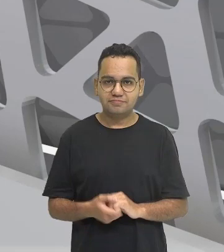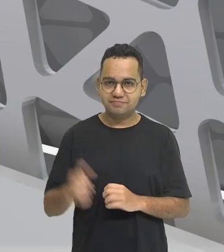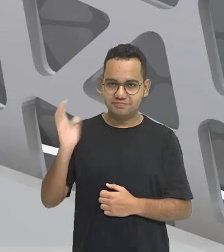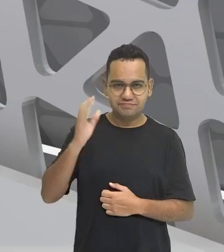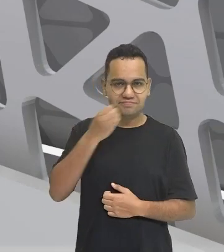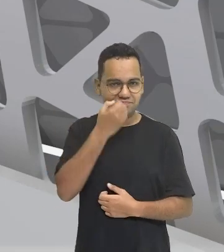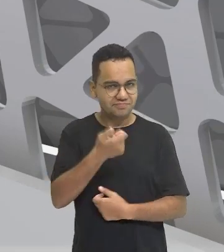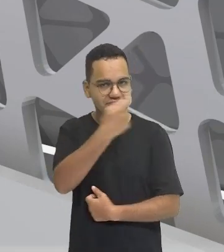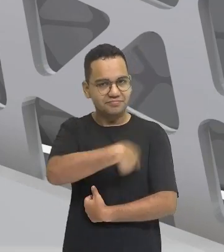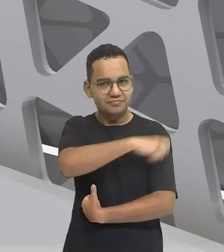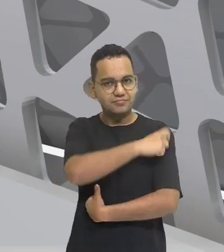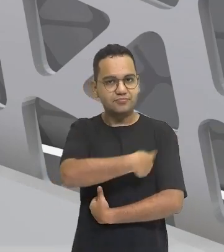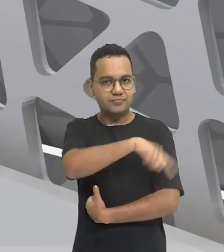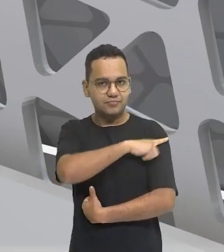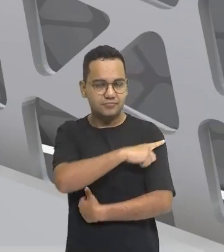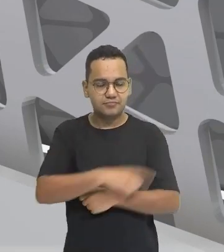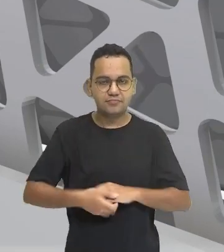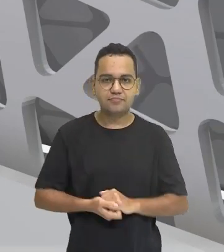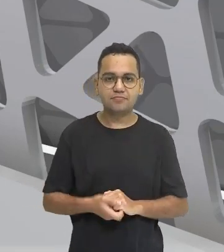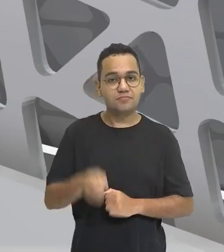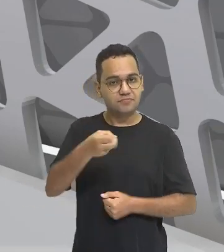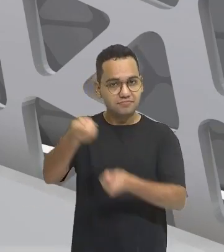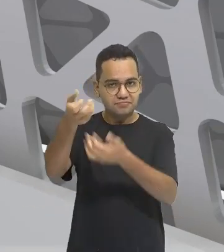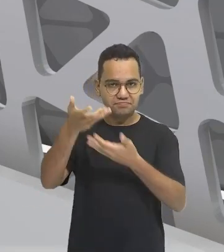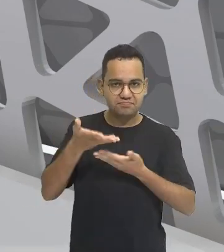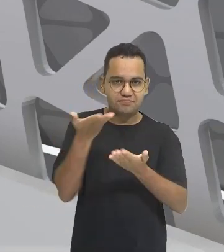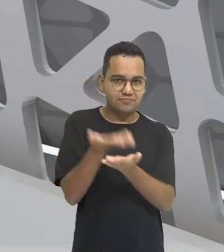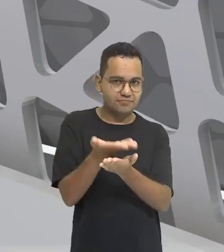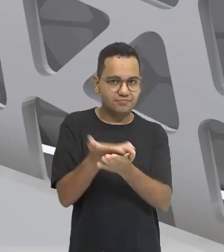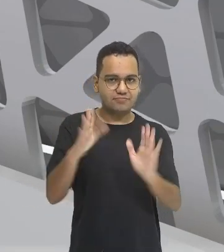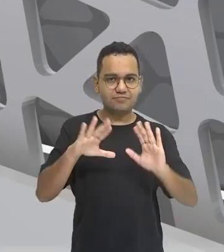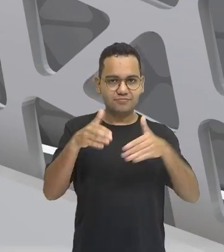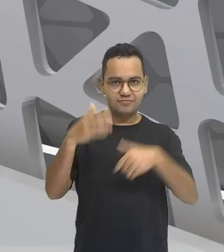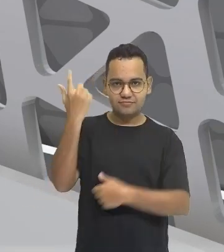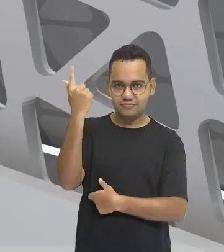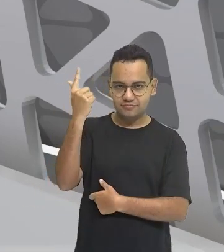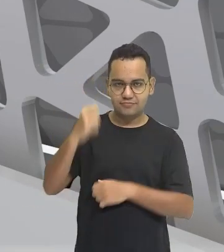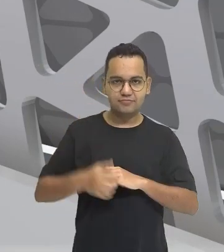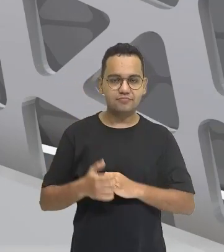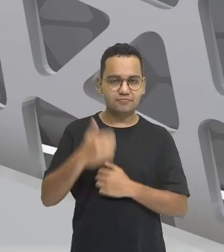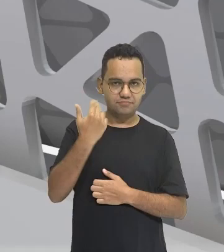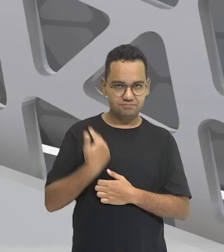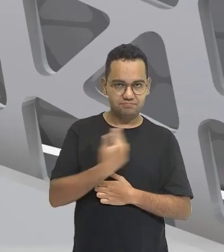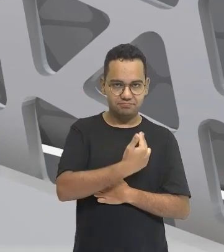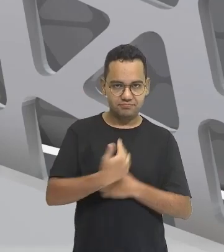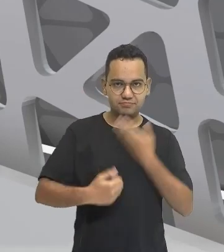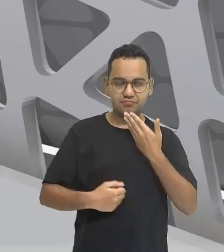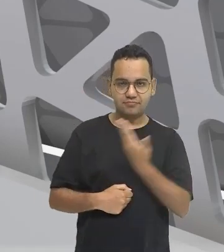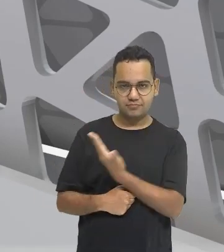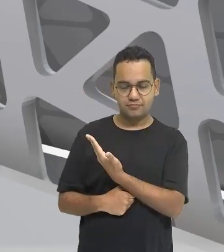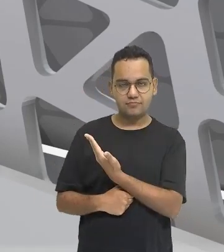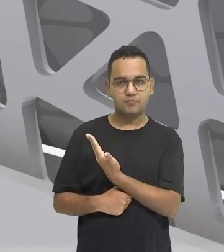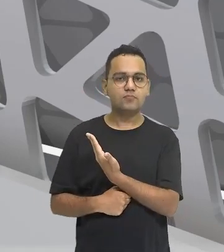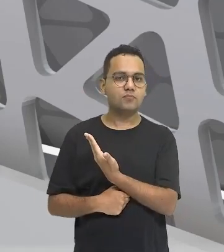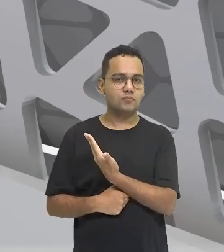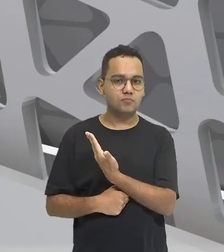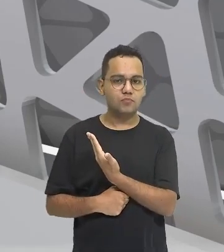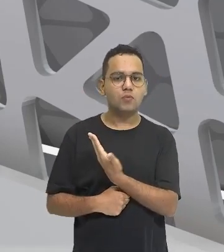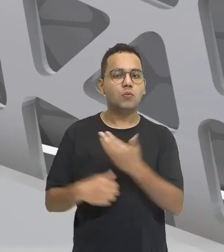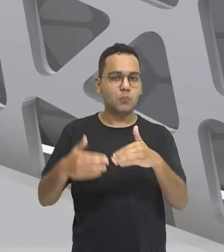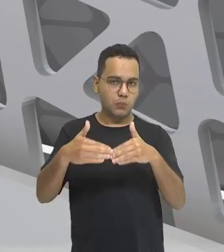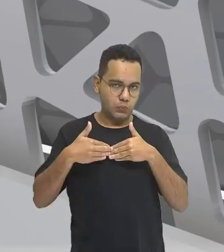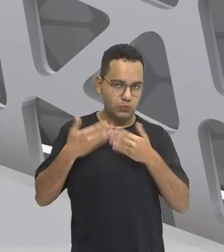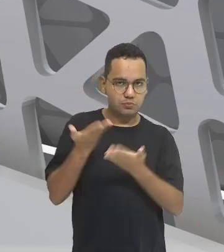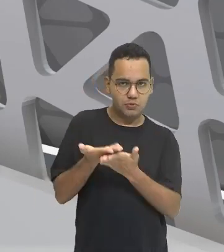Olá, alunos da primeira série do ensino médio, sejam muito bem-vindos a mais uma aula de Geografia. Eu sou o professor Wilson do Nascimento e eu vou dar continuidade às